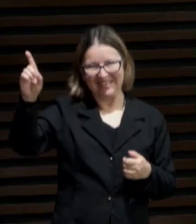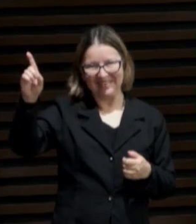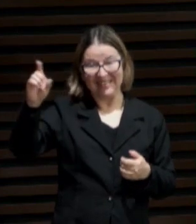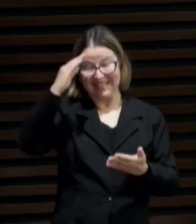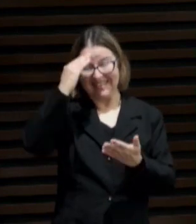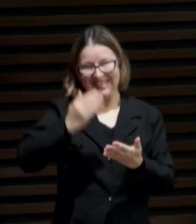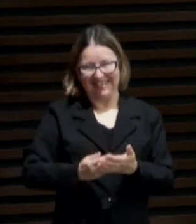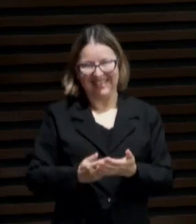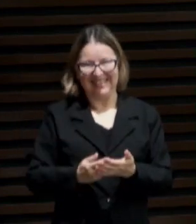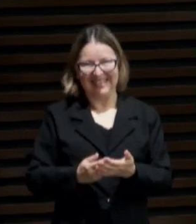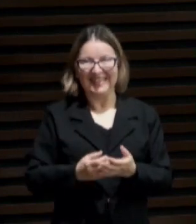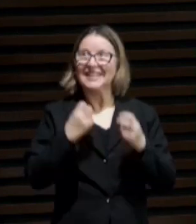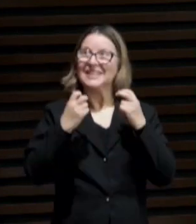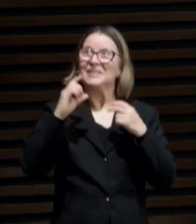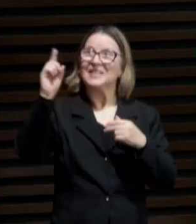que Ele faça essa obra em nós.